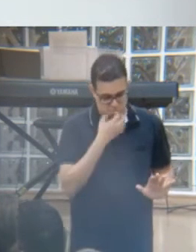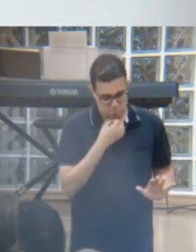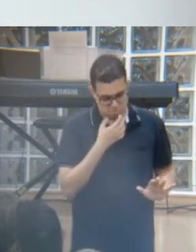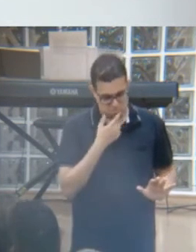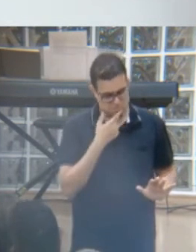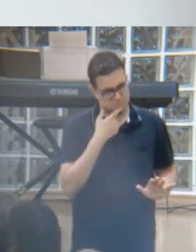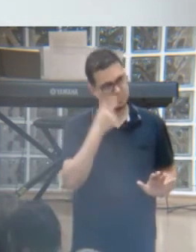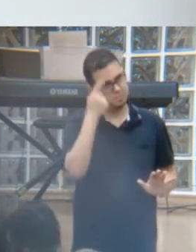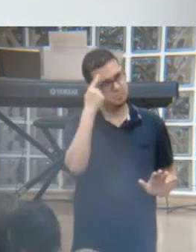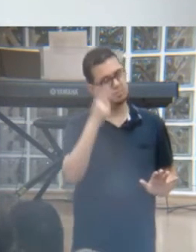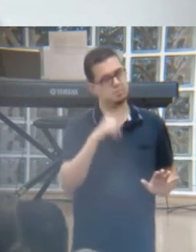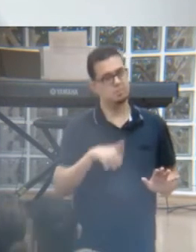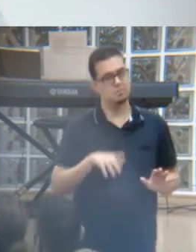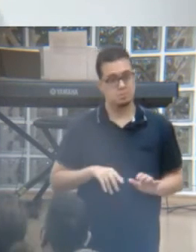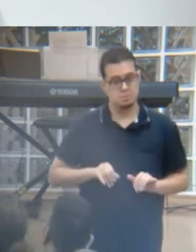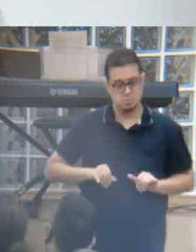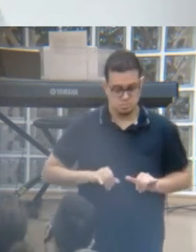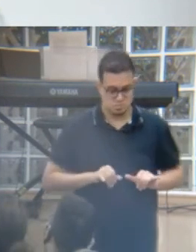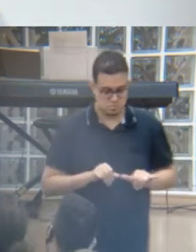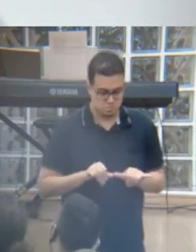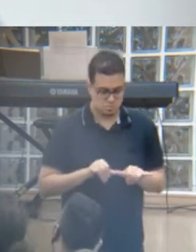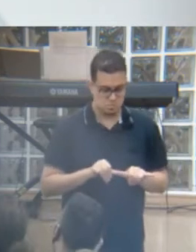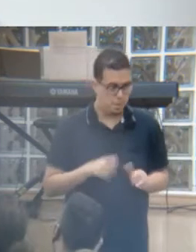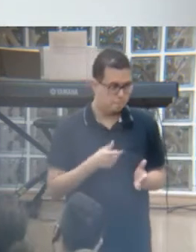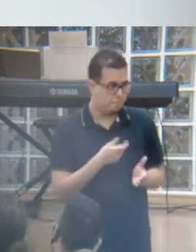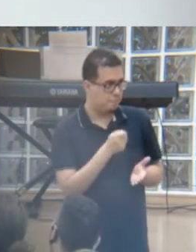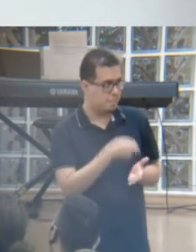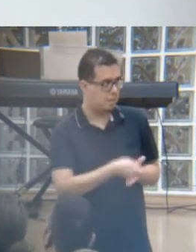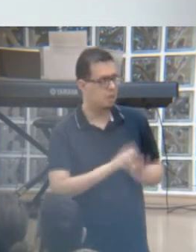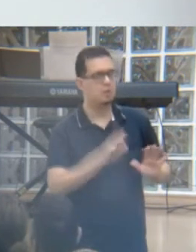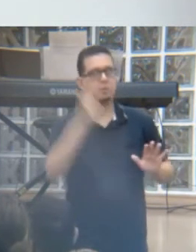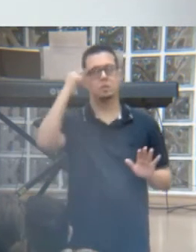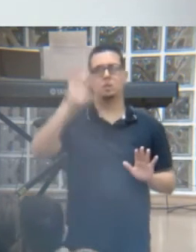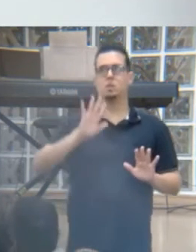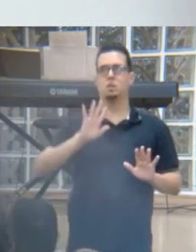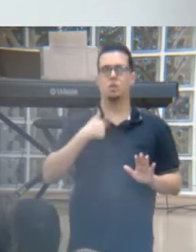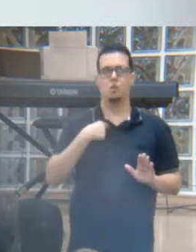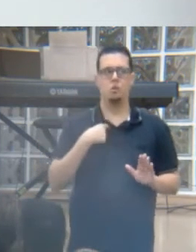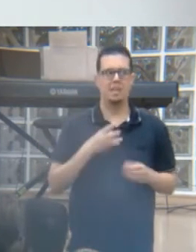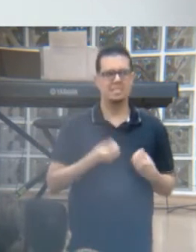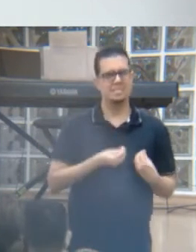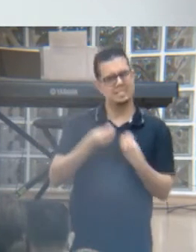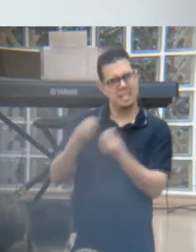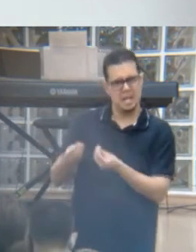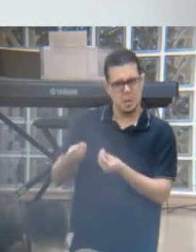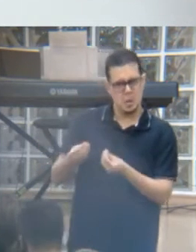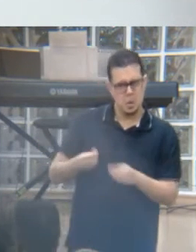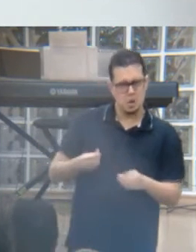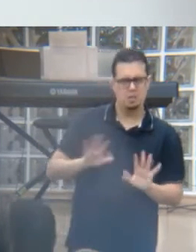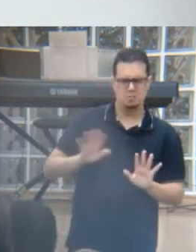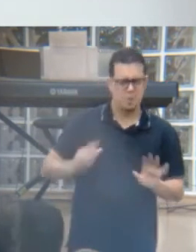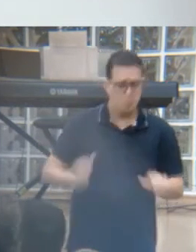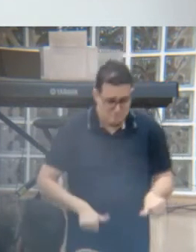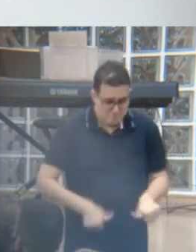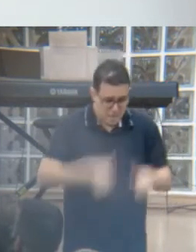chegou no caixa para pagar, ela disse, espera aí, mas se eu vou dar o melhor, vou lá e pegar outro sabão melhor.